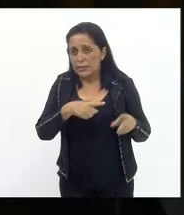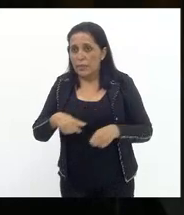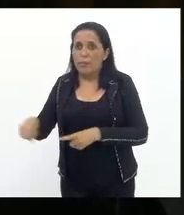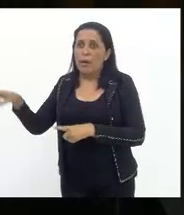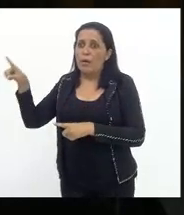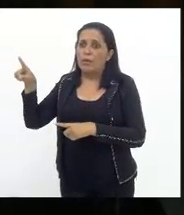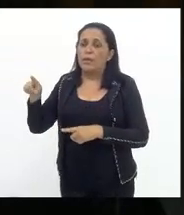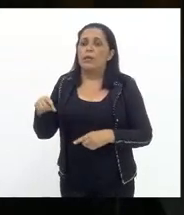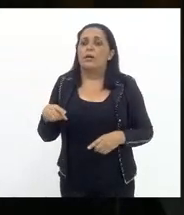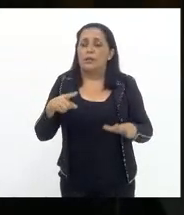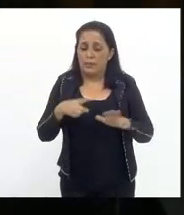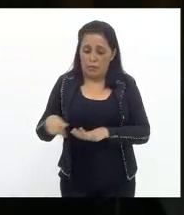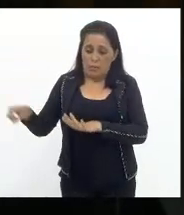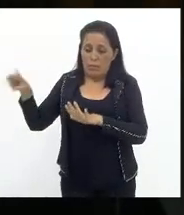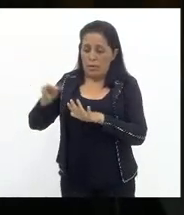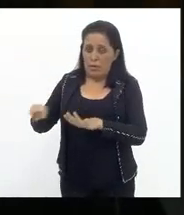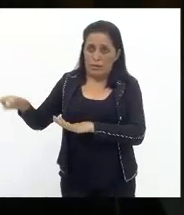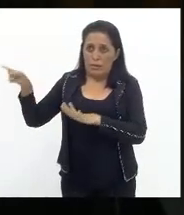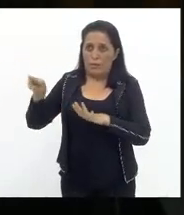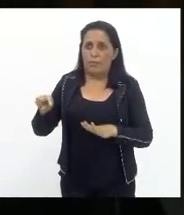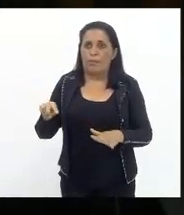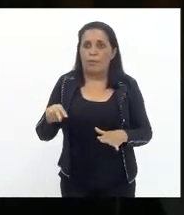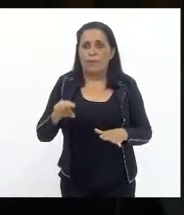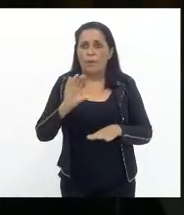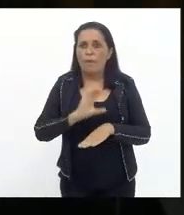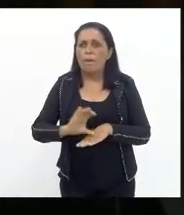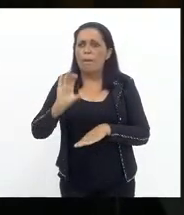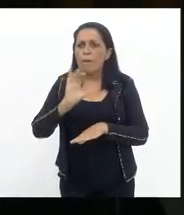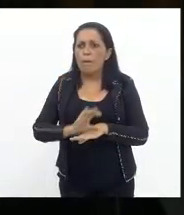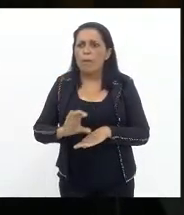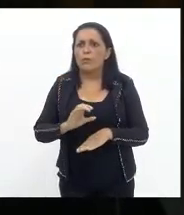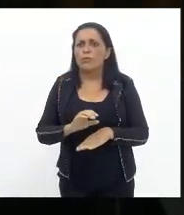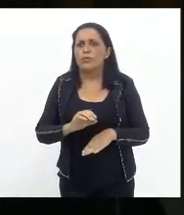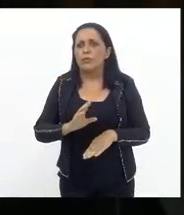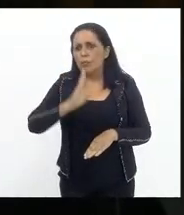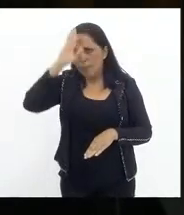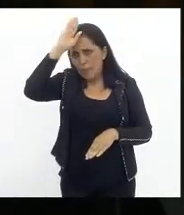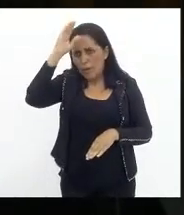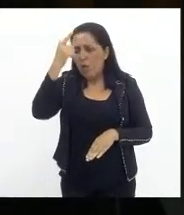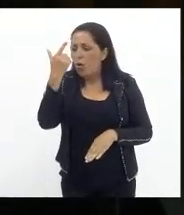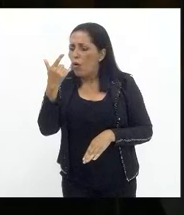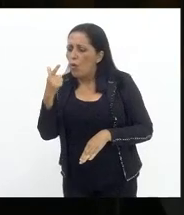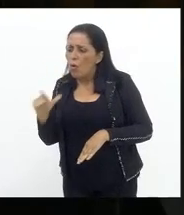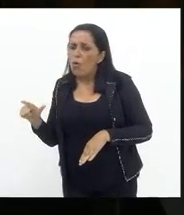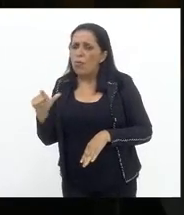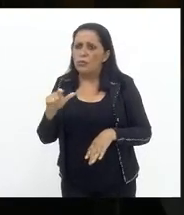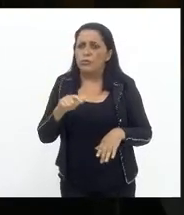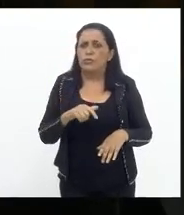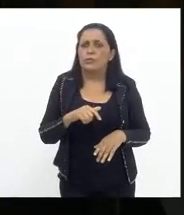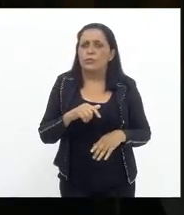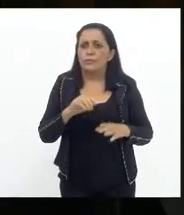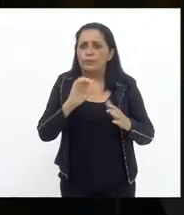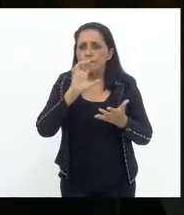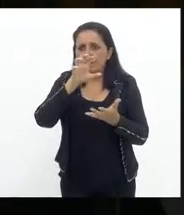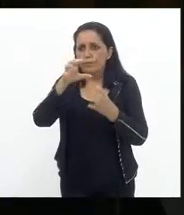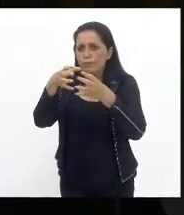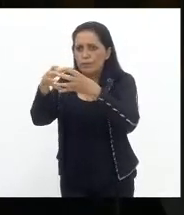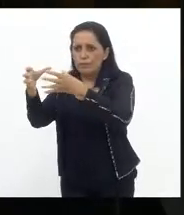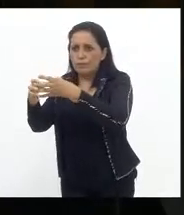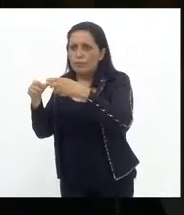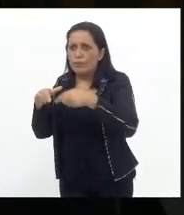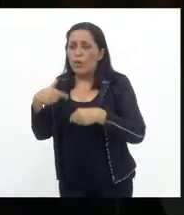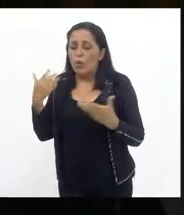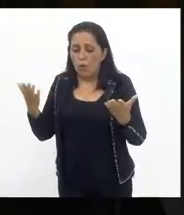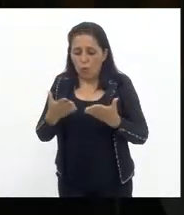assim como fizemos com o Corpo de Bombeiros, com outras categorias, nós demos hoje um grande passo